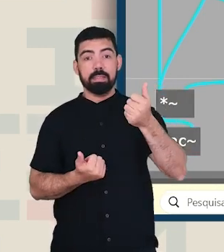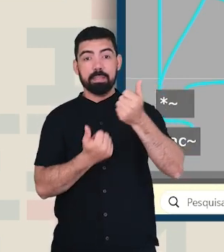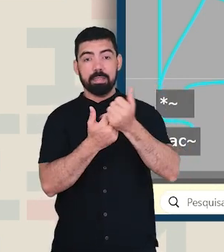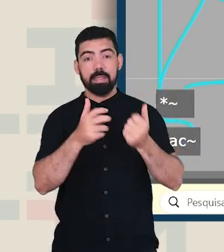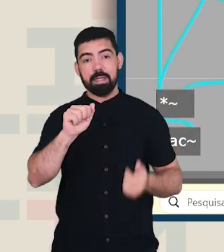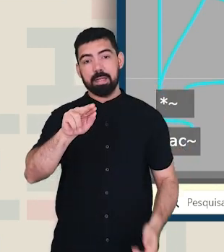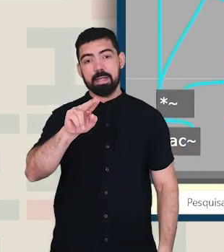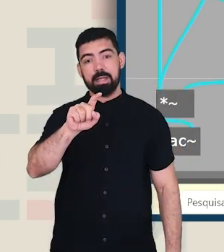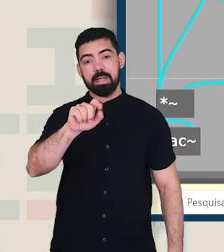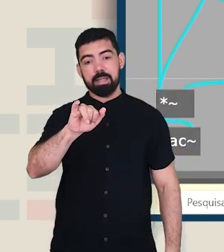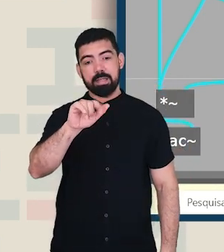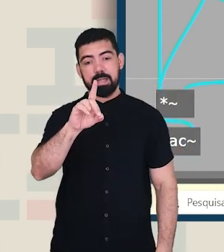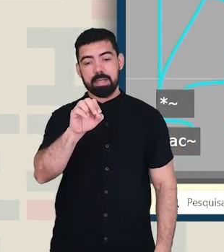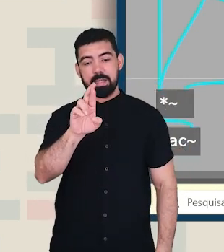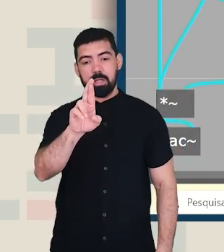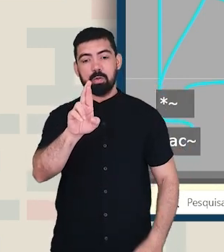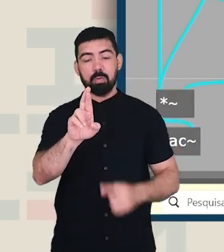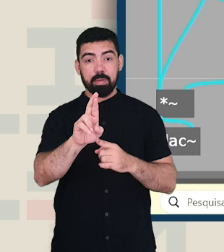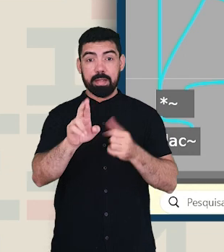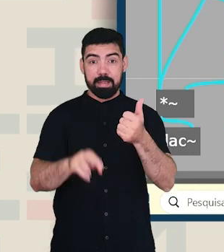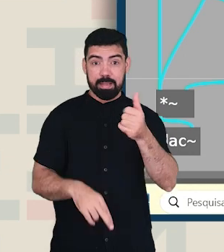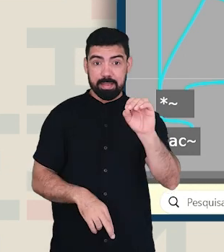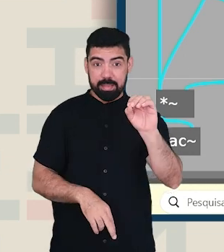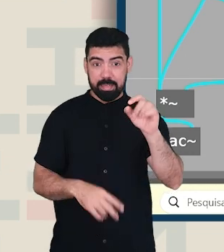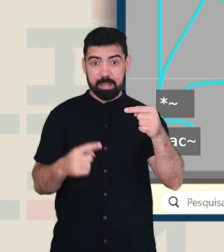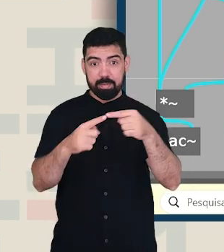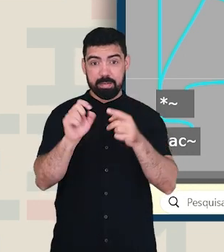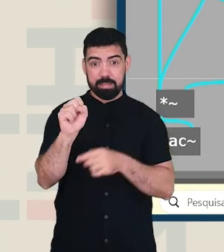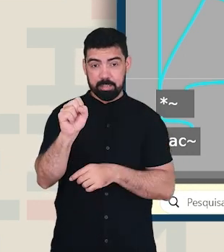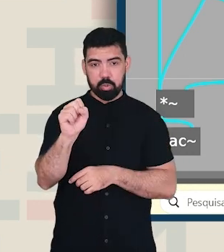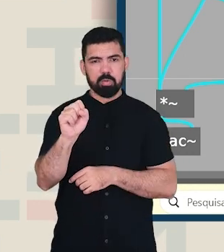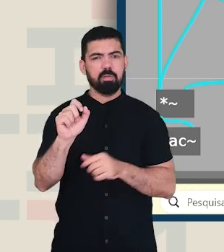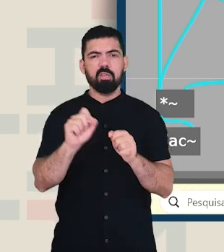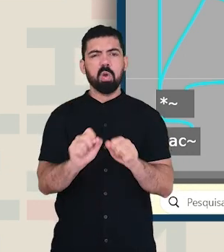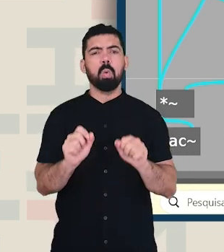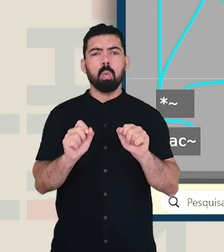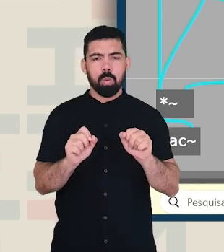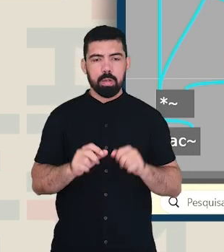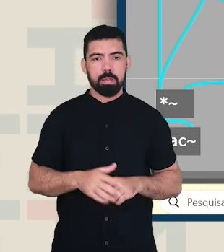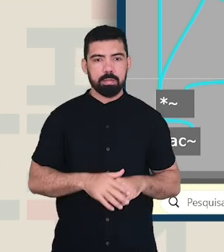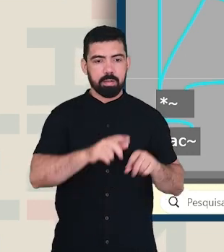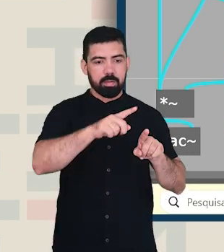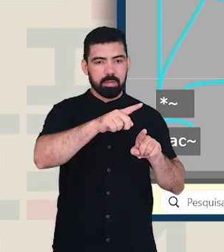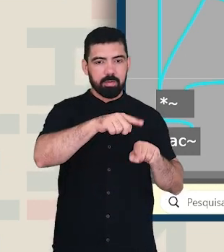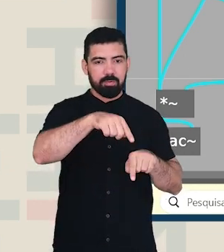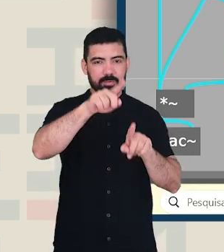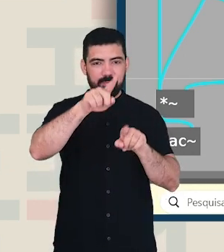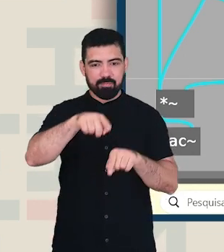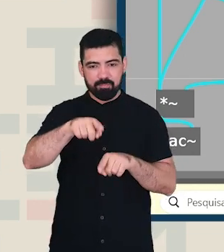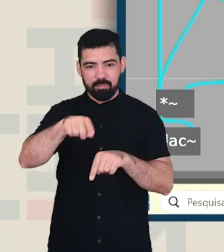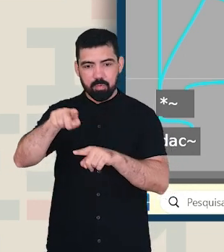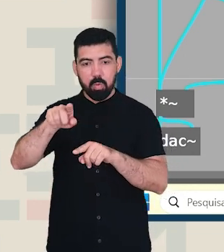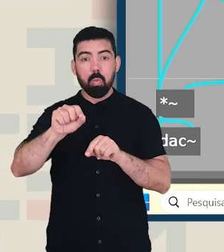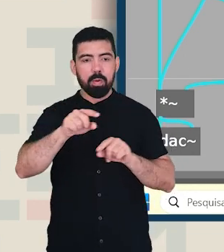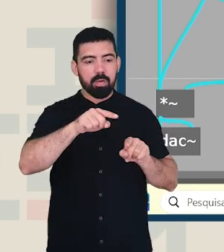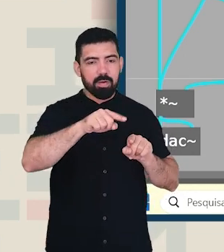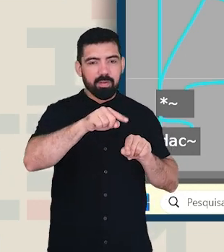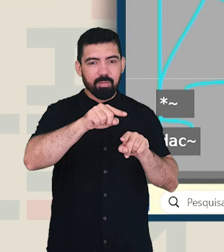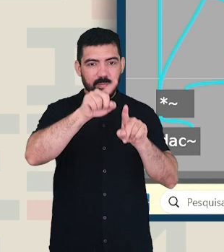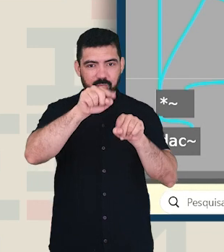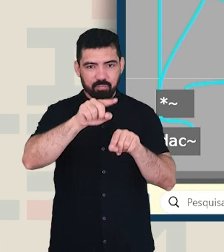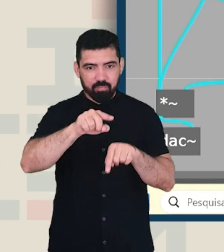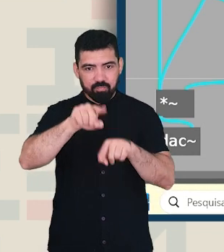10 ciclos por segundo, que vai fazer que a onda trema. Ou seja, eu estou